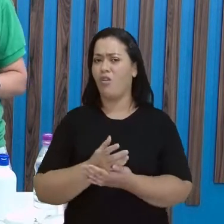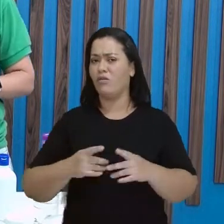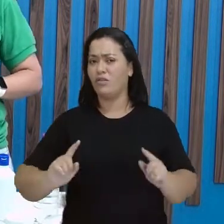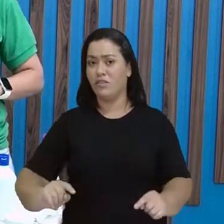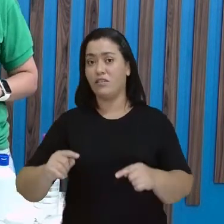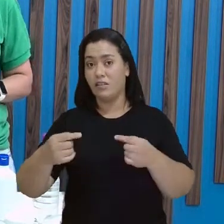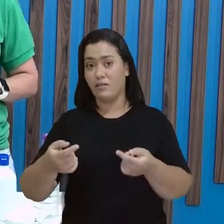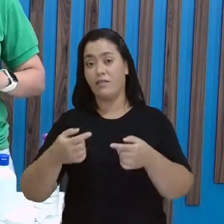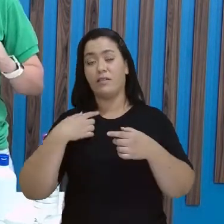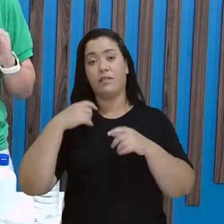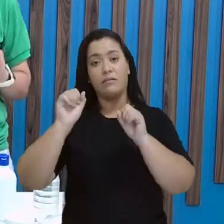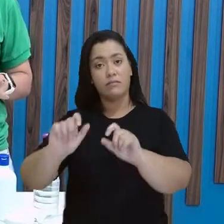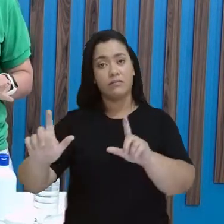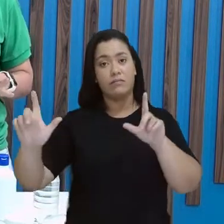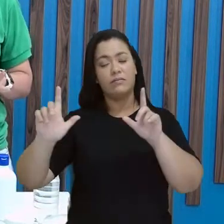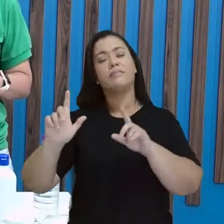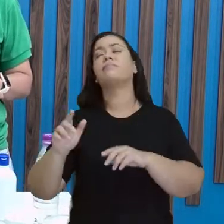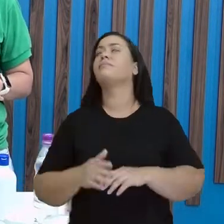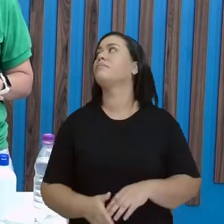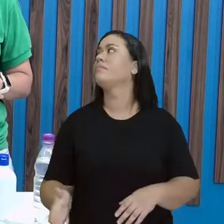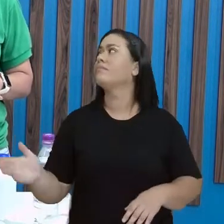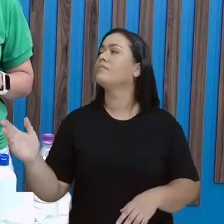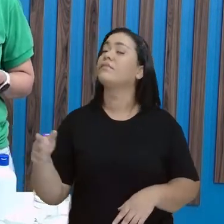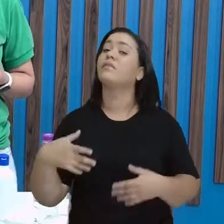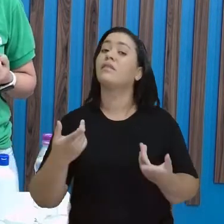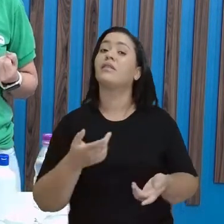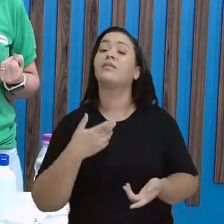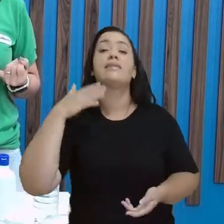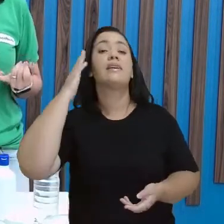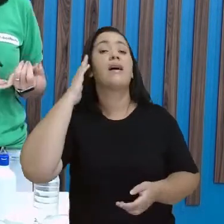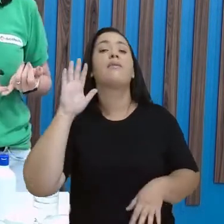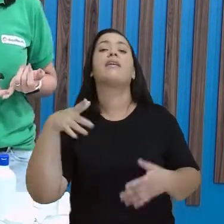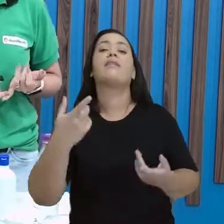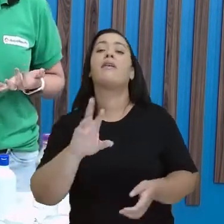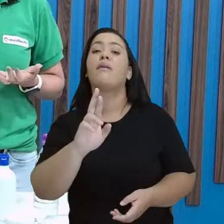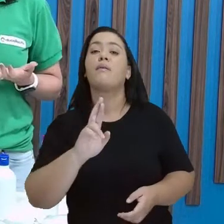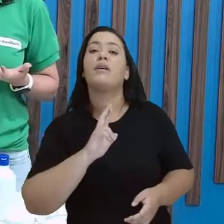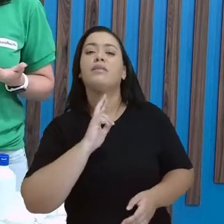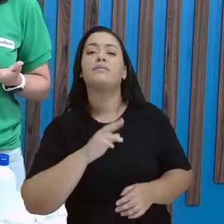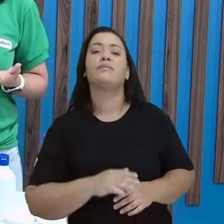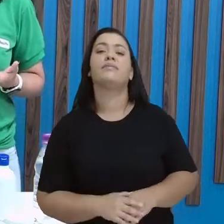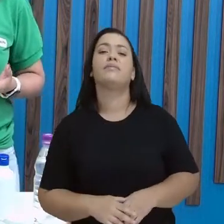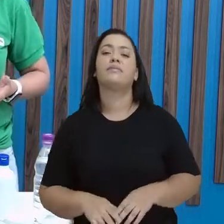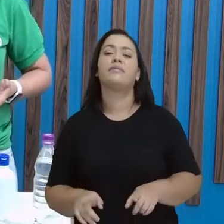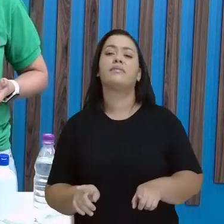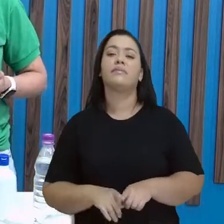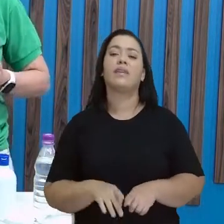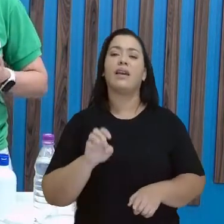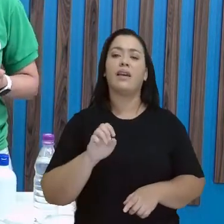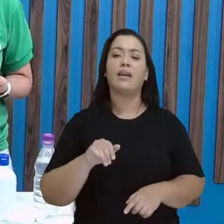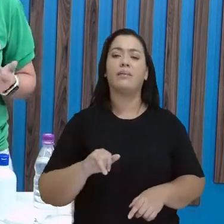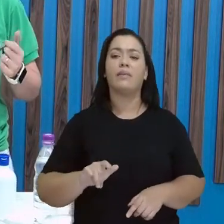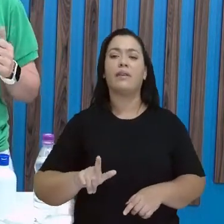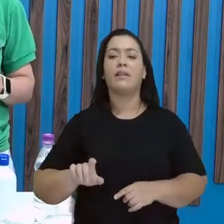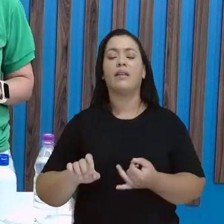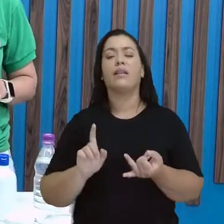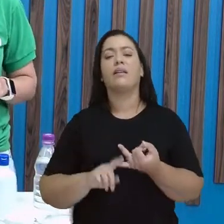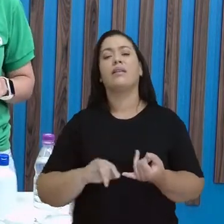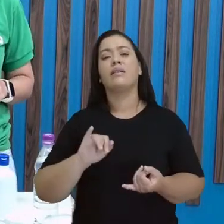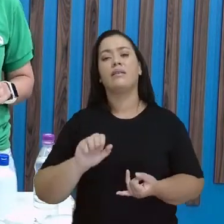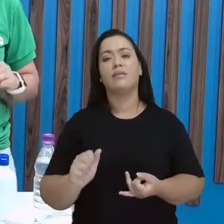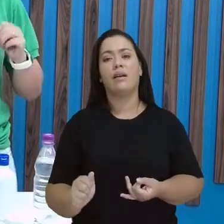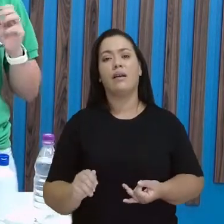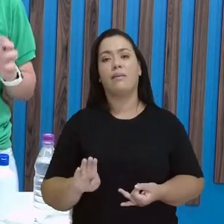na telinha. Quero ver quem vai responder primeiro. Já temos a participação de Emily, Isabela,